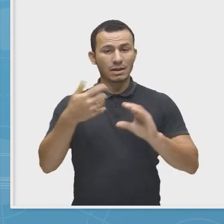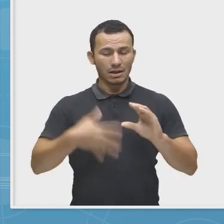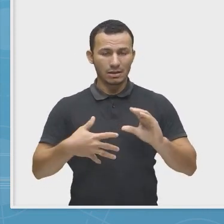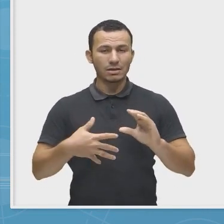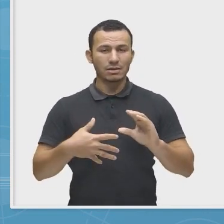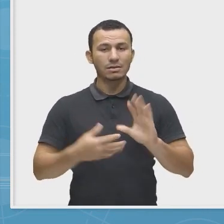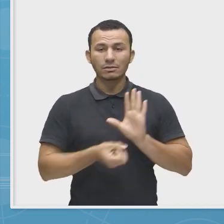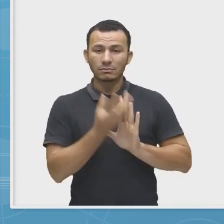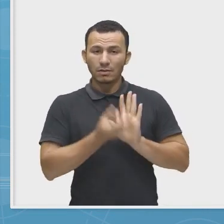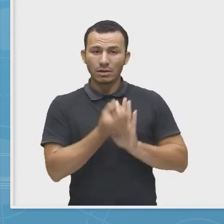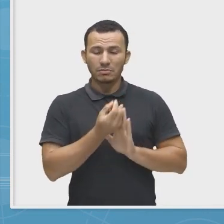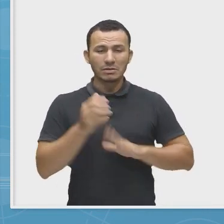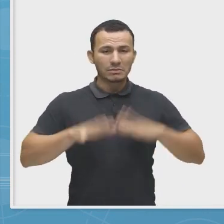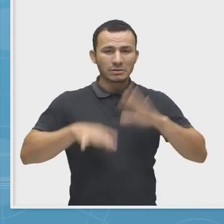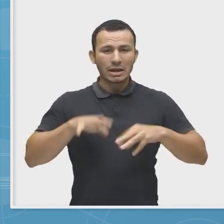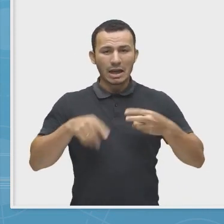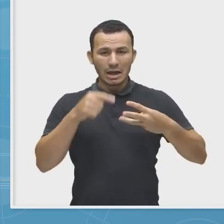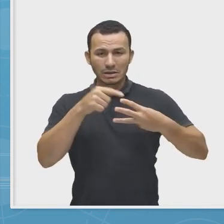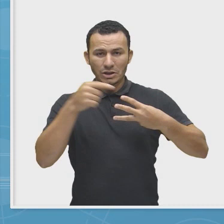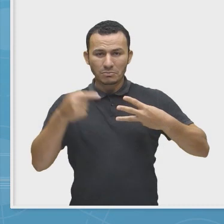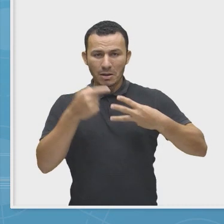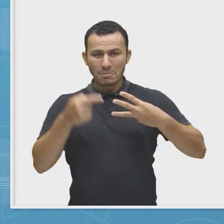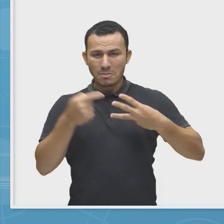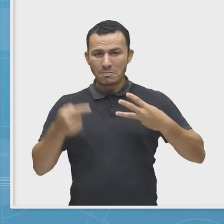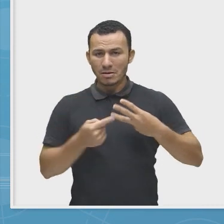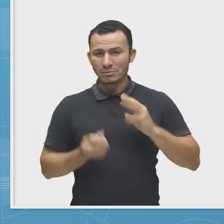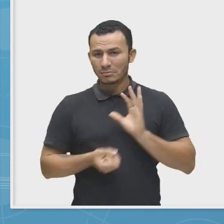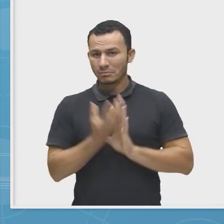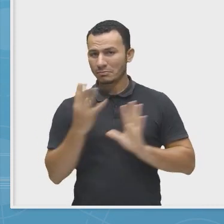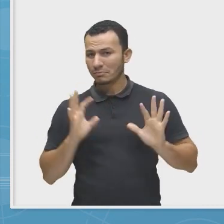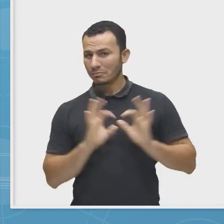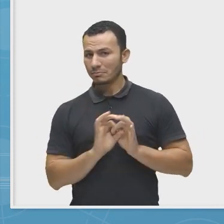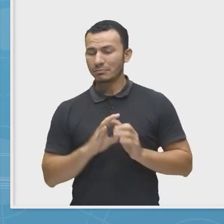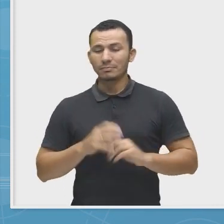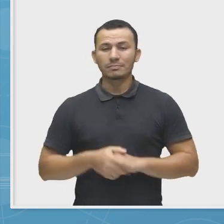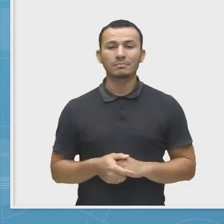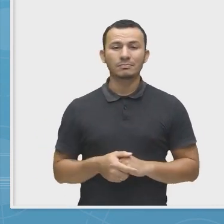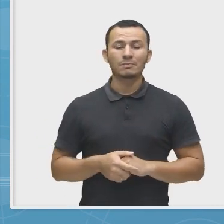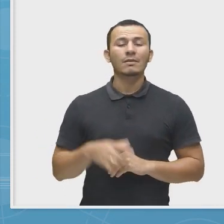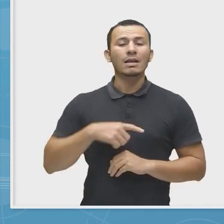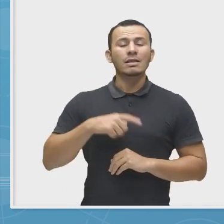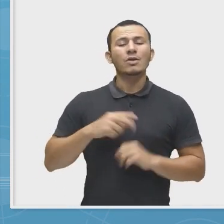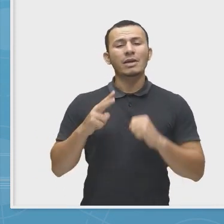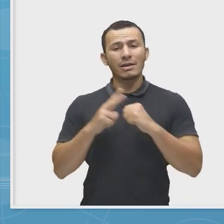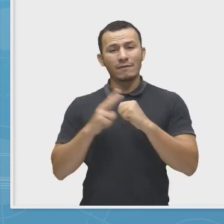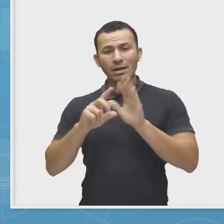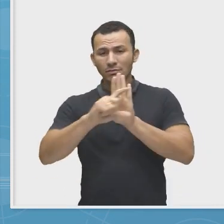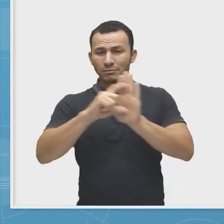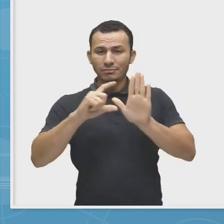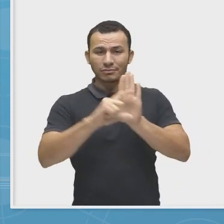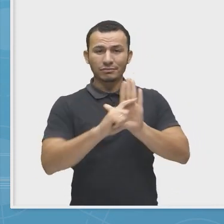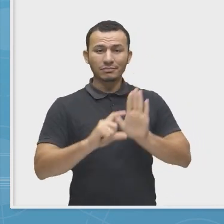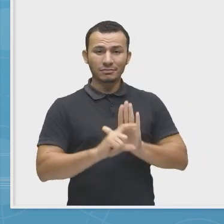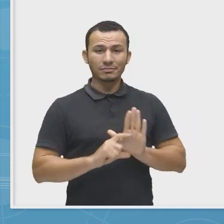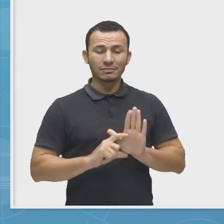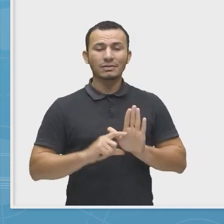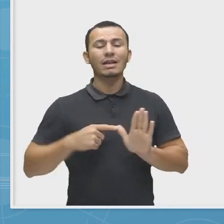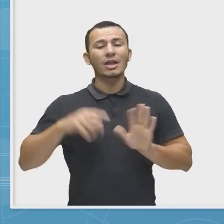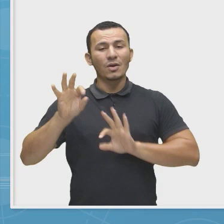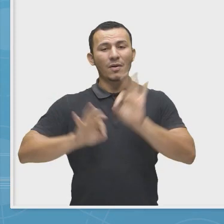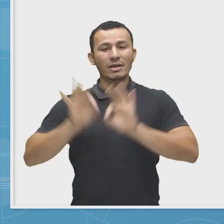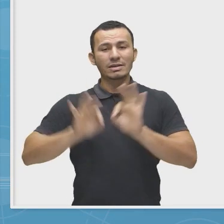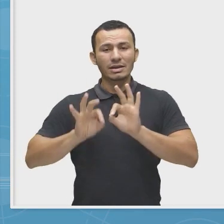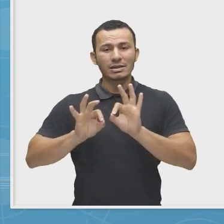características aí. Será que todas elas têm a ver com o poema? Então vamos ler primeiro. Texto composto em versos que se agrupam em estrofes. Está correta